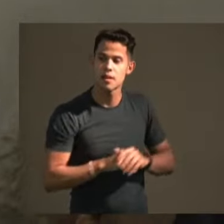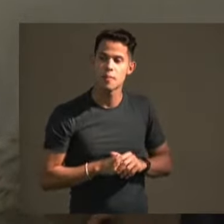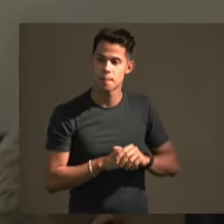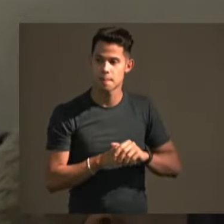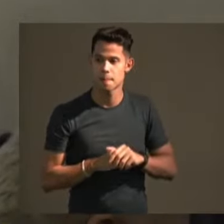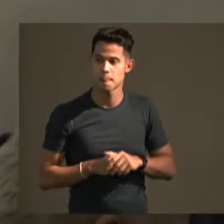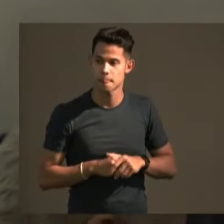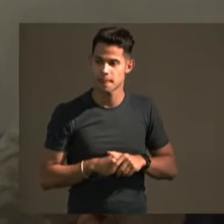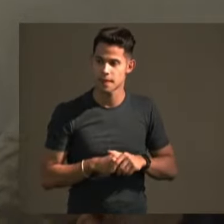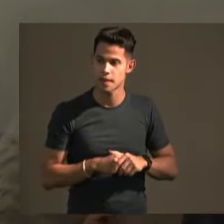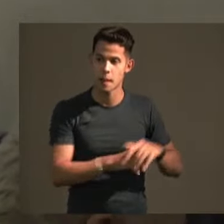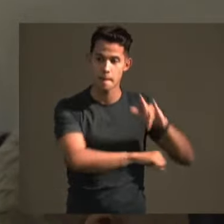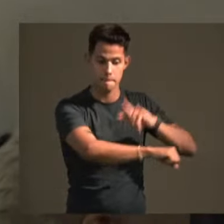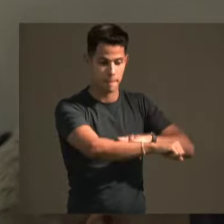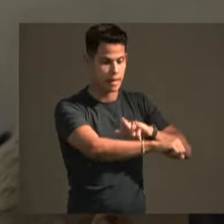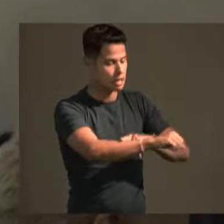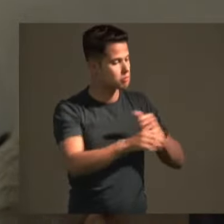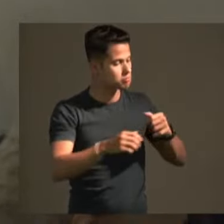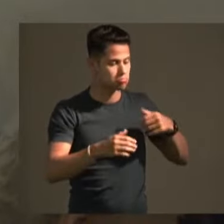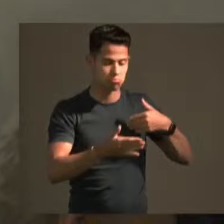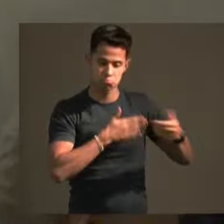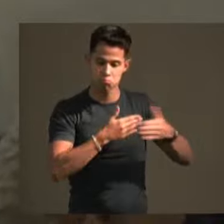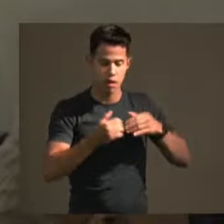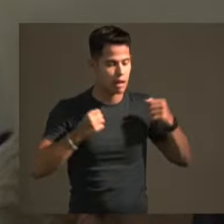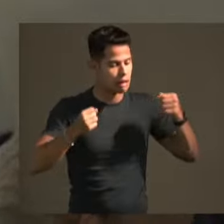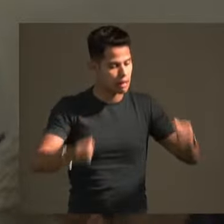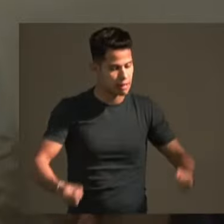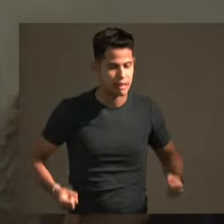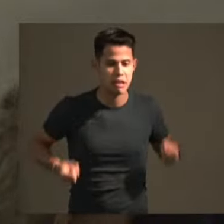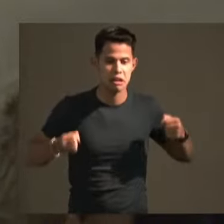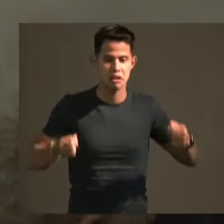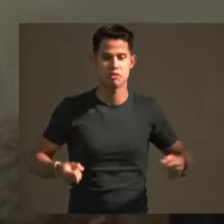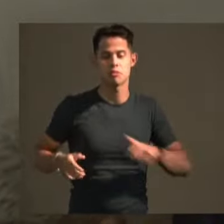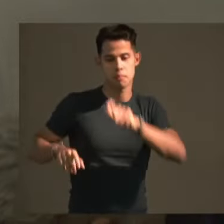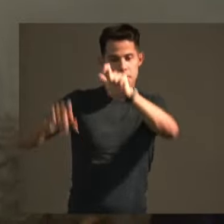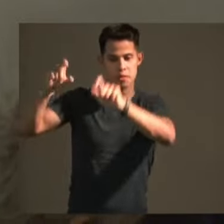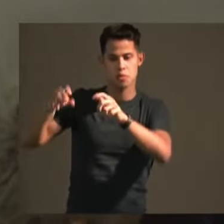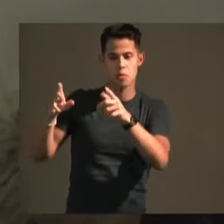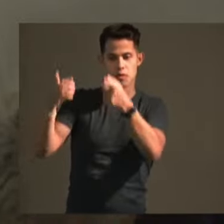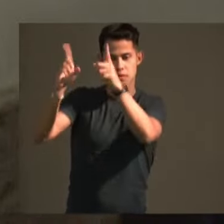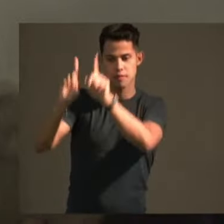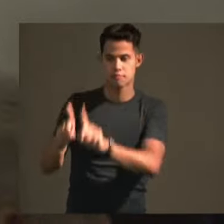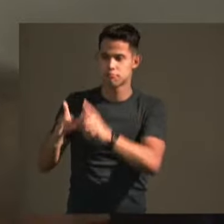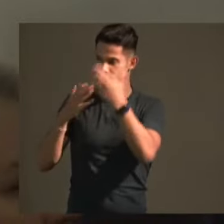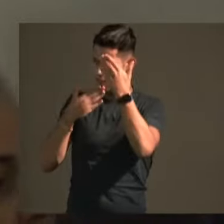anexo ao banheiro especial para os cadeirantes e os demais deficiências físicas. Obrigado.